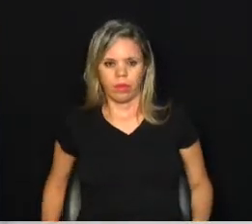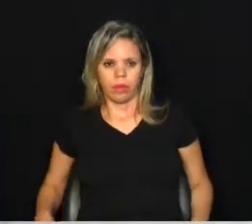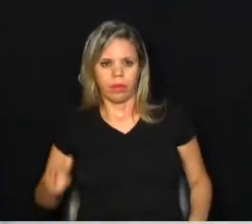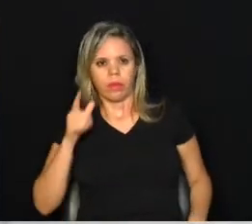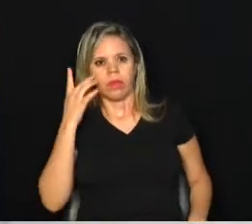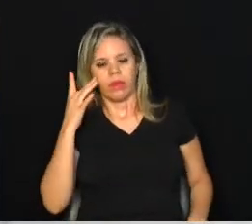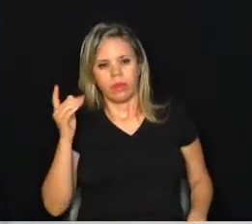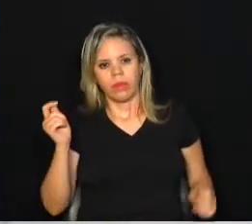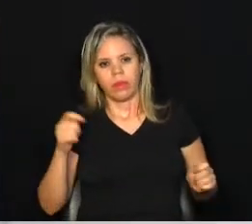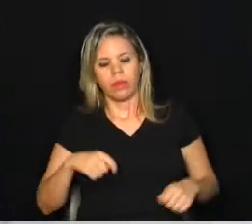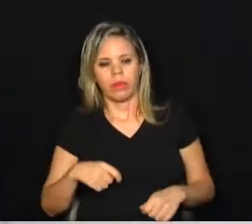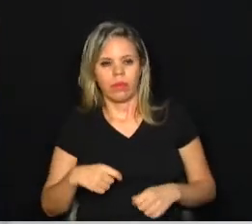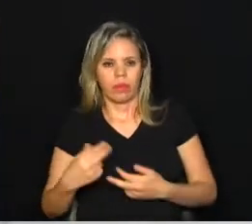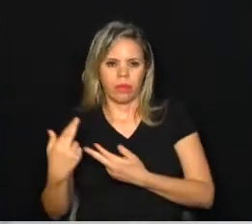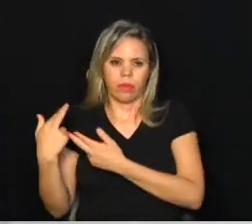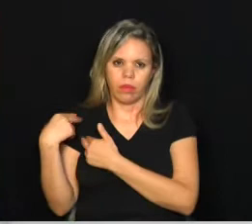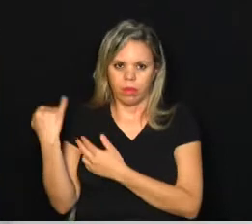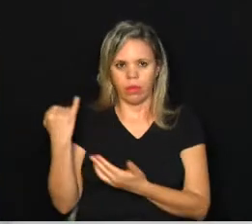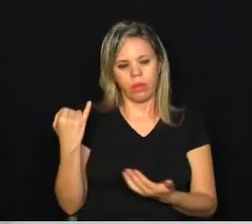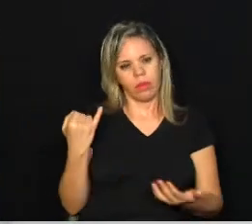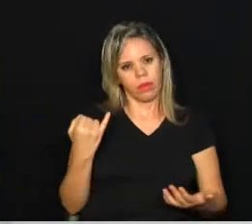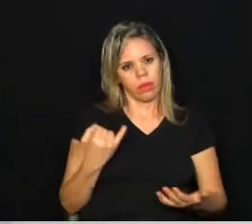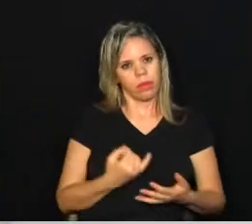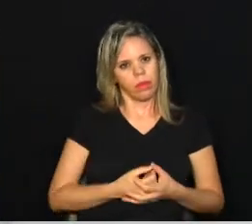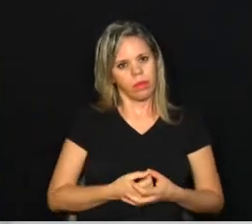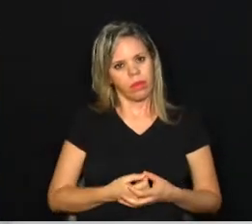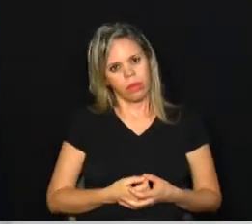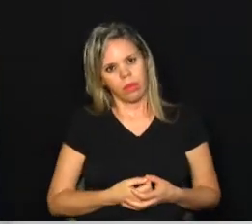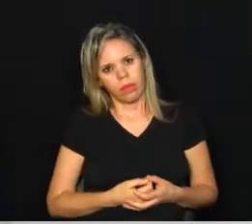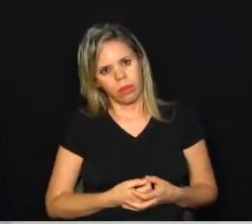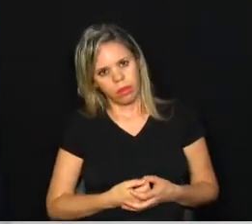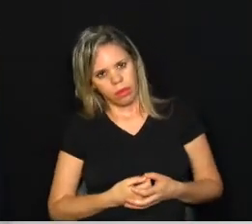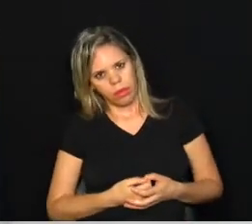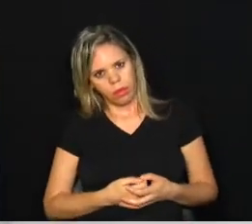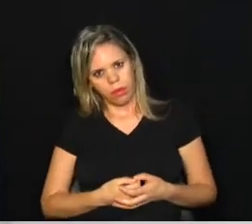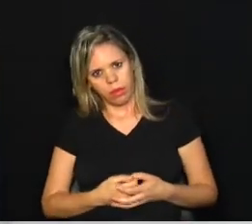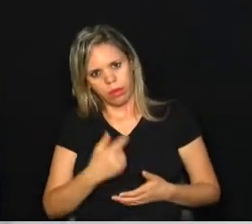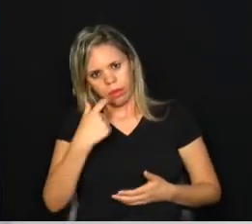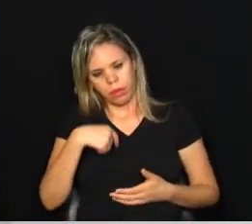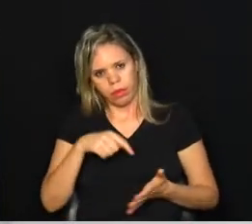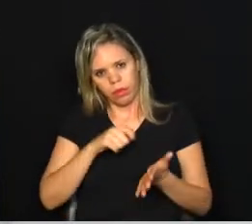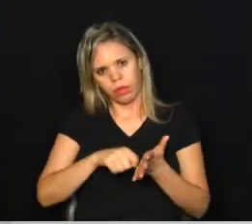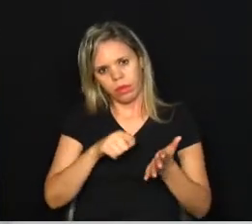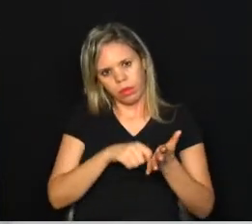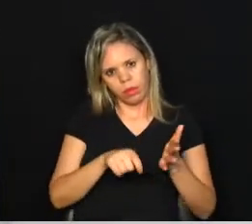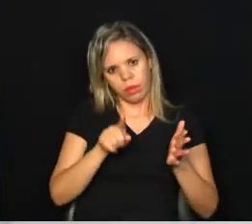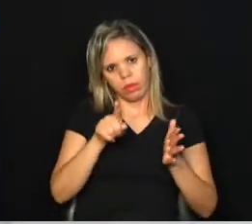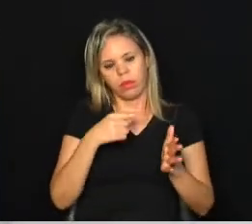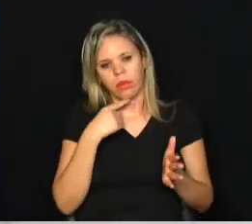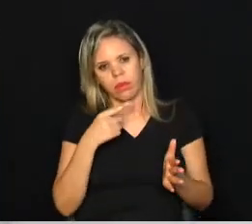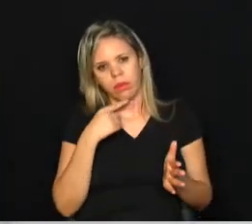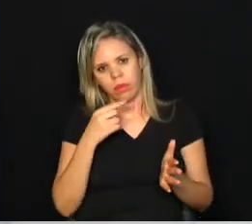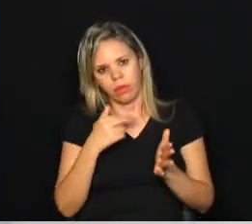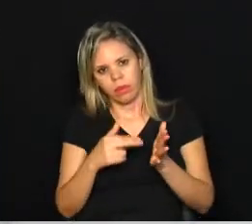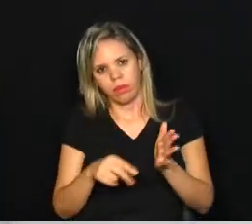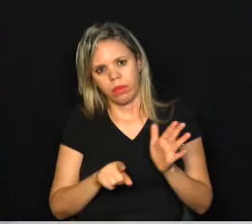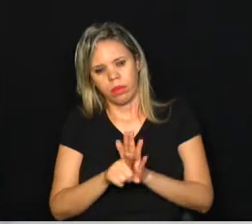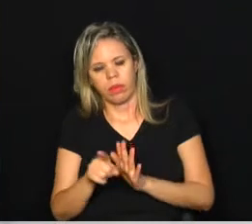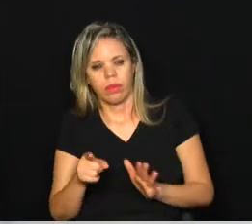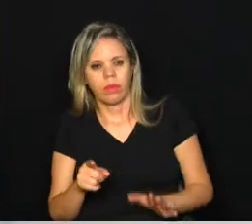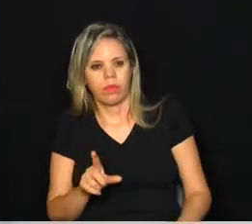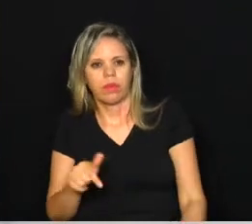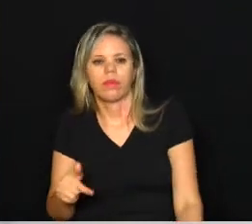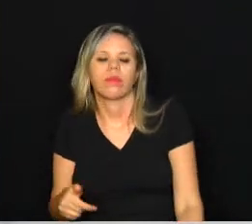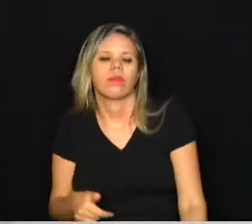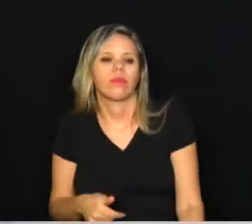que seja importante, mas eu vou anotar aqui o seu questionamento, as suas demandas, vou anotar